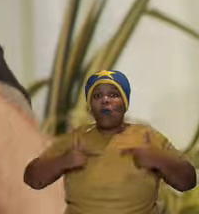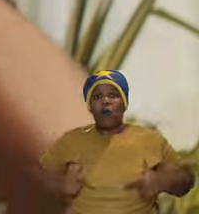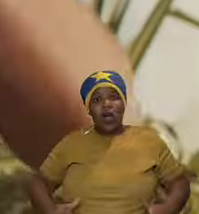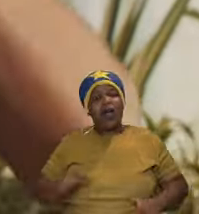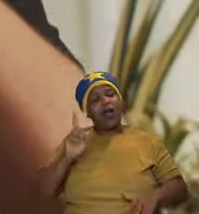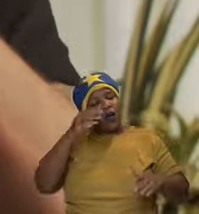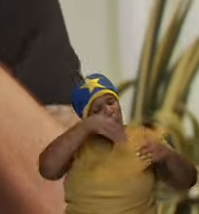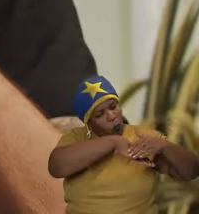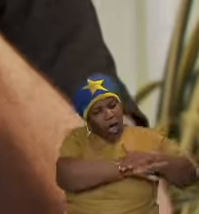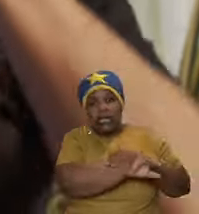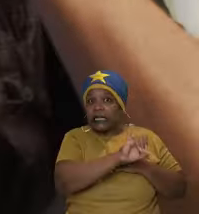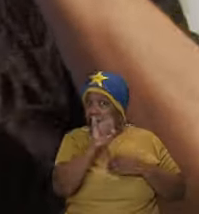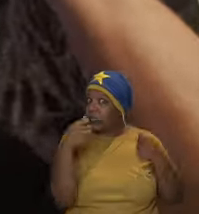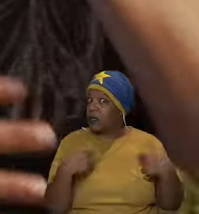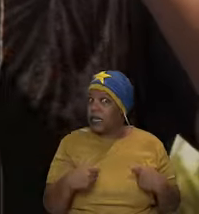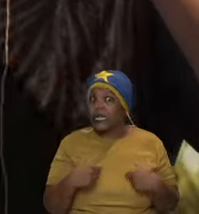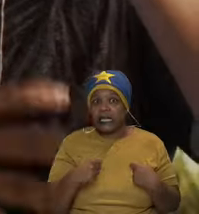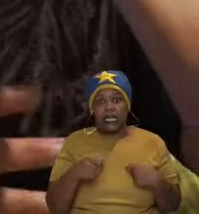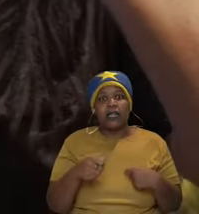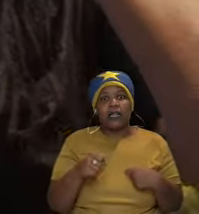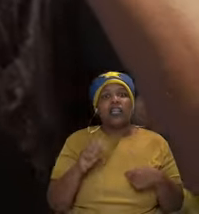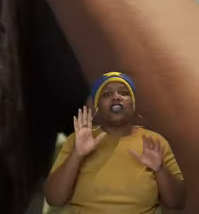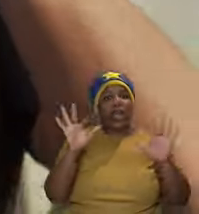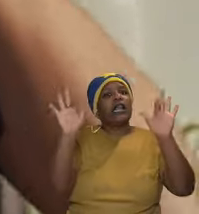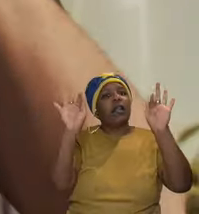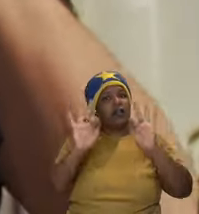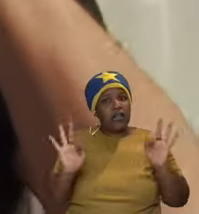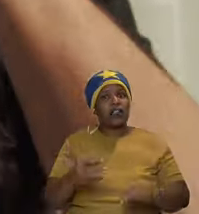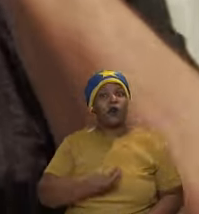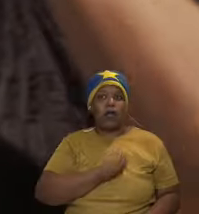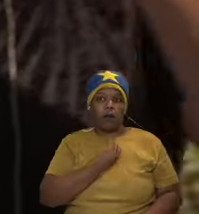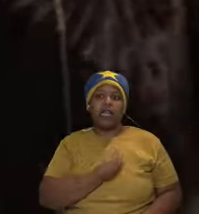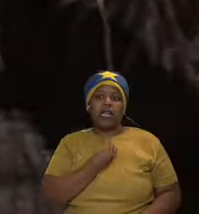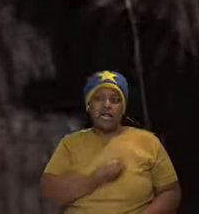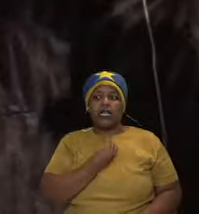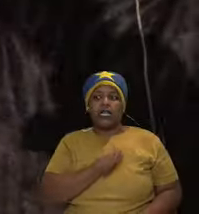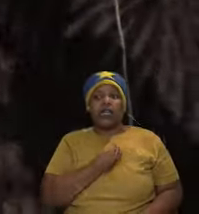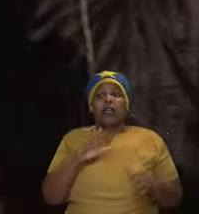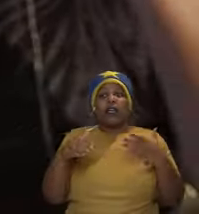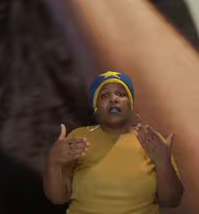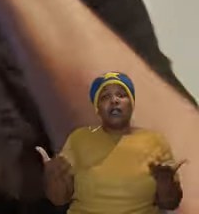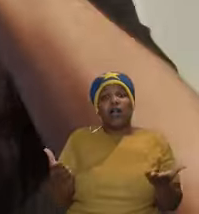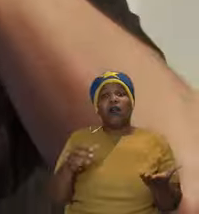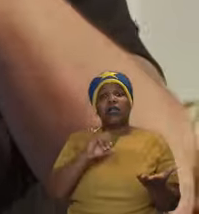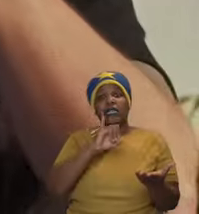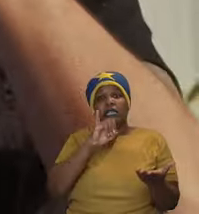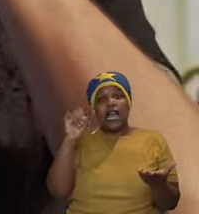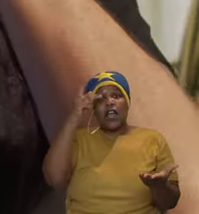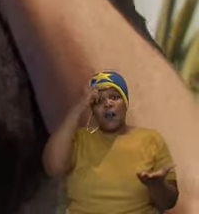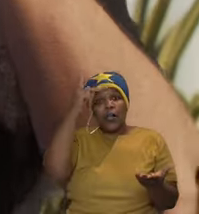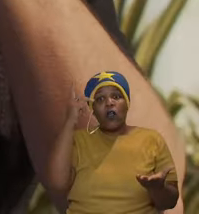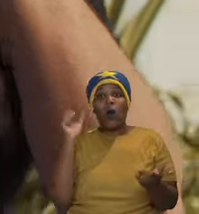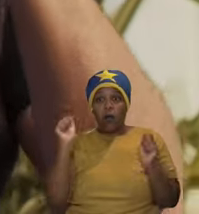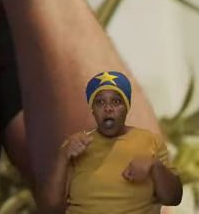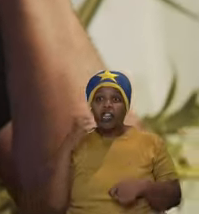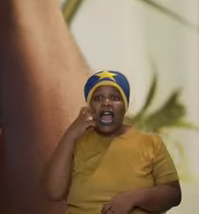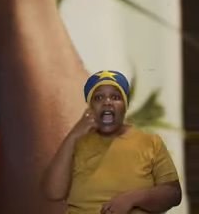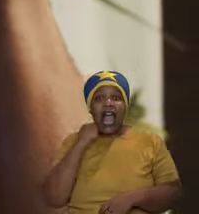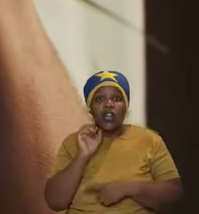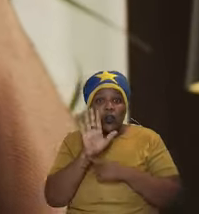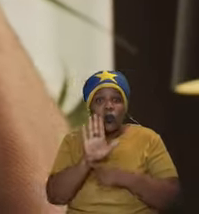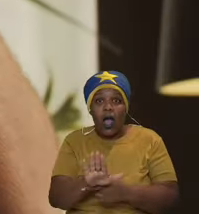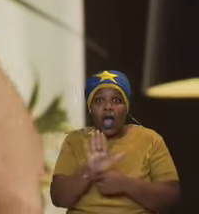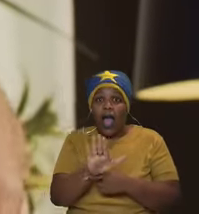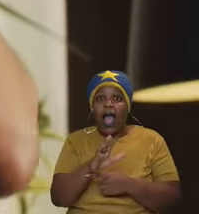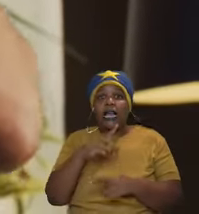parada, guarda, se você precisa, tá ligado? A gente já tá muito feliz com a presença de vocês aqui. Com certeza. Então, é isso. Rapaziada que pode doar, não se esqueça, vai no